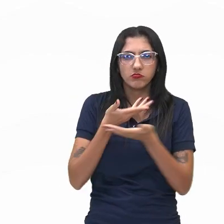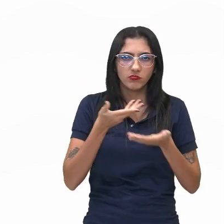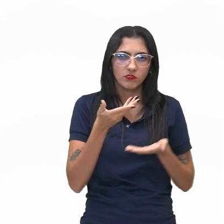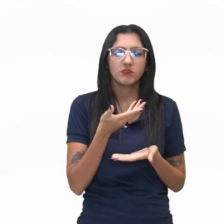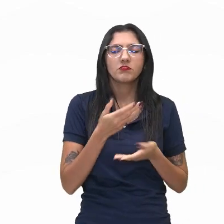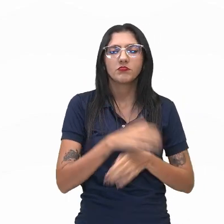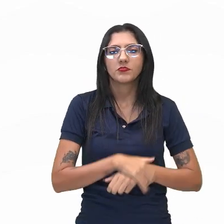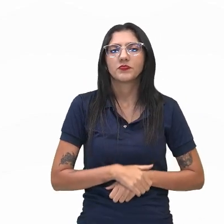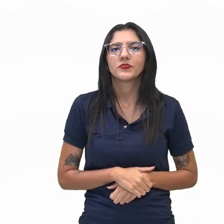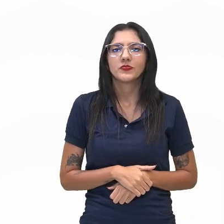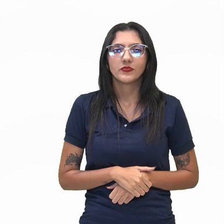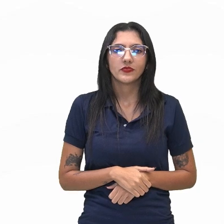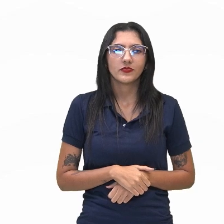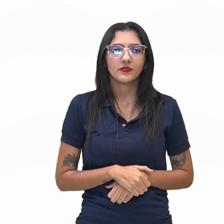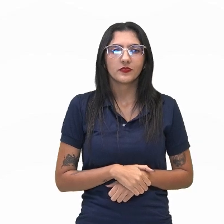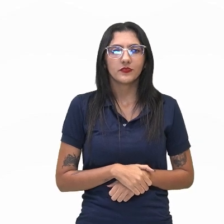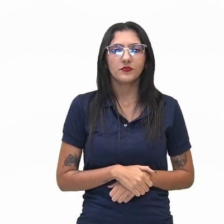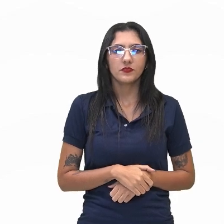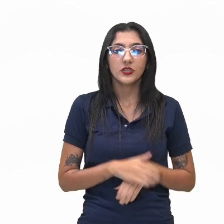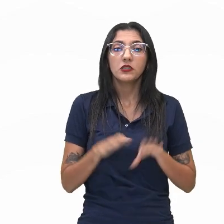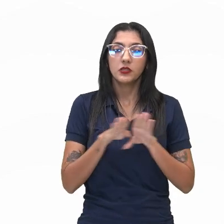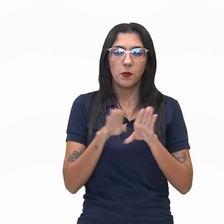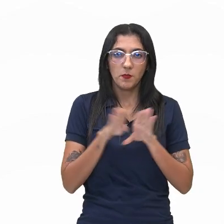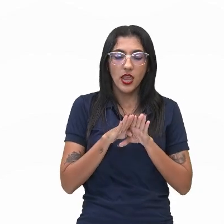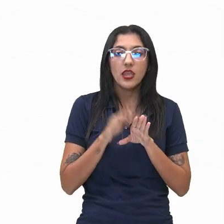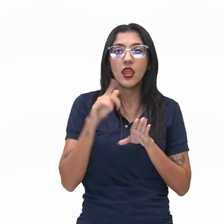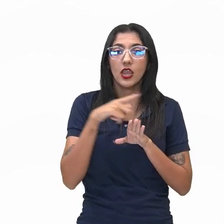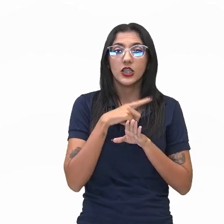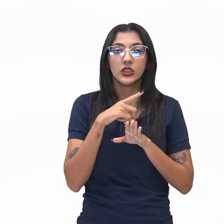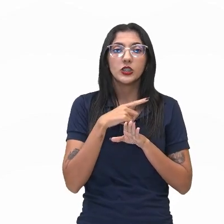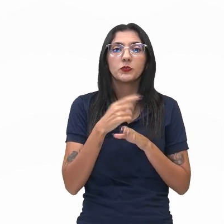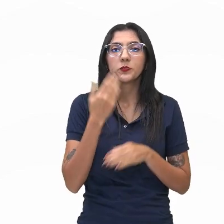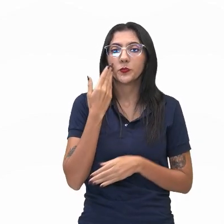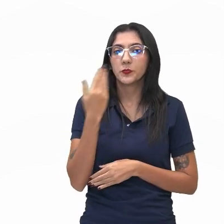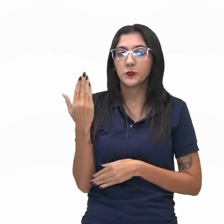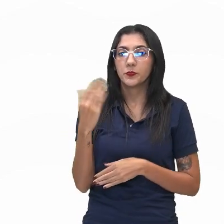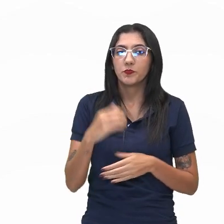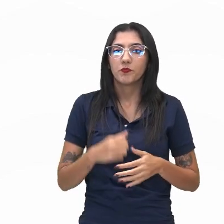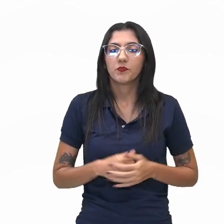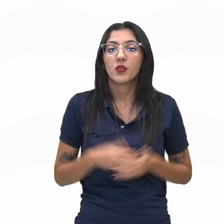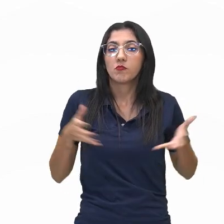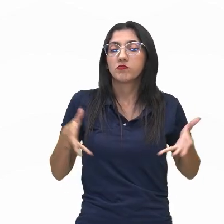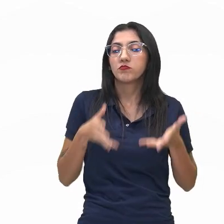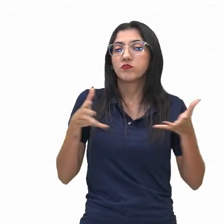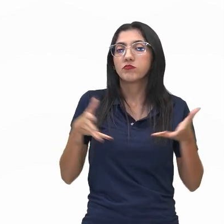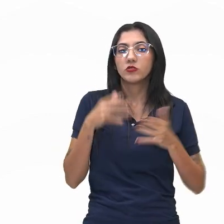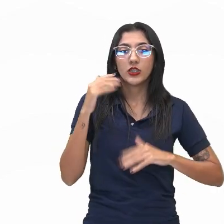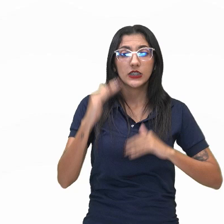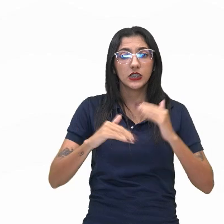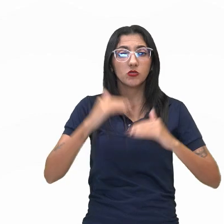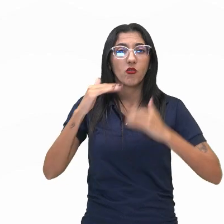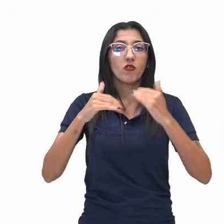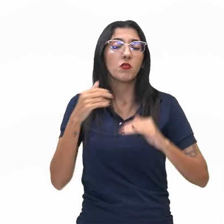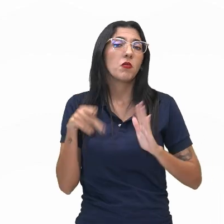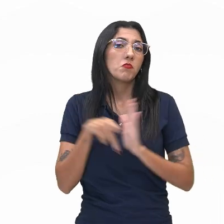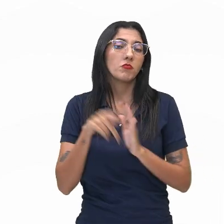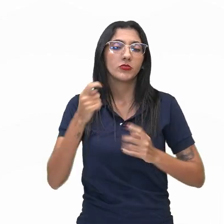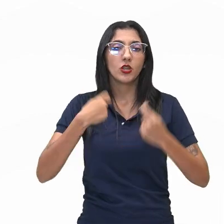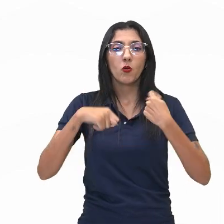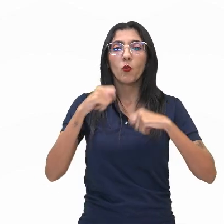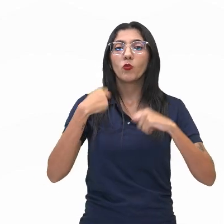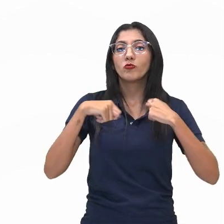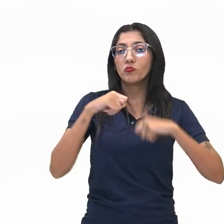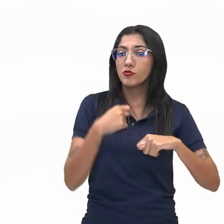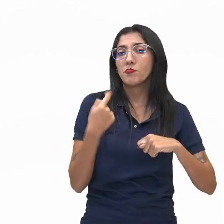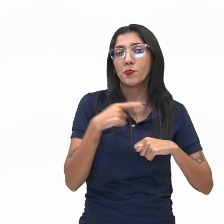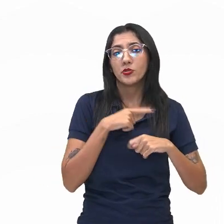discriminatórias. Além de estabelecer regras, também vai fomentar o desenvolvimento econômico, onde ele